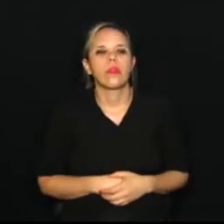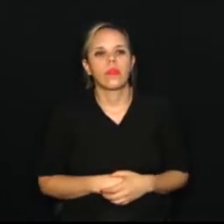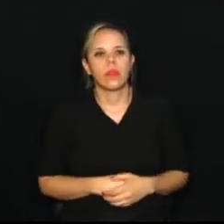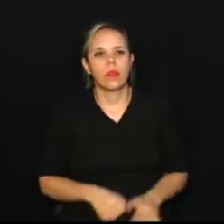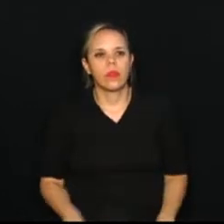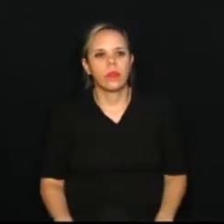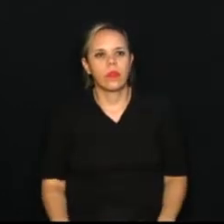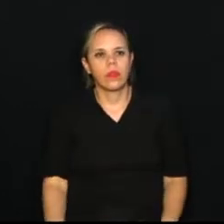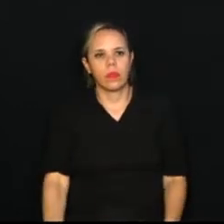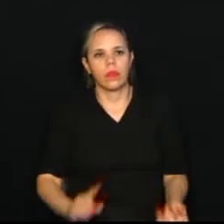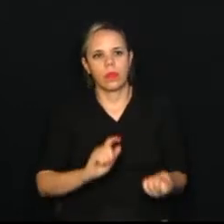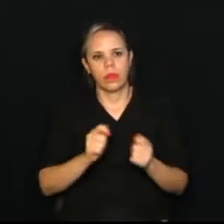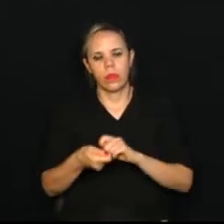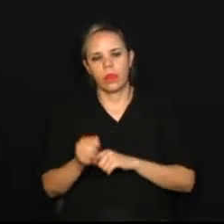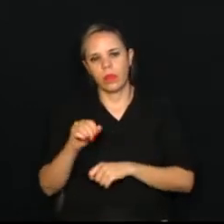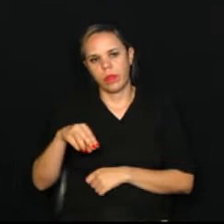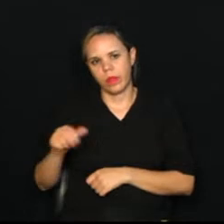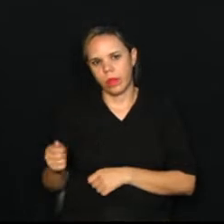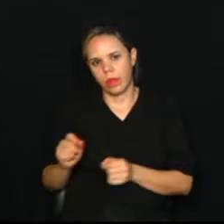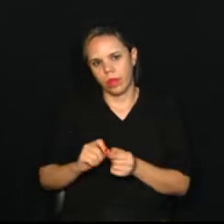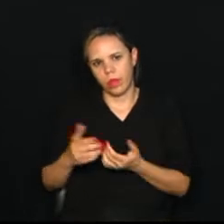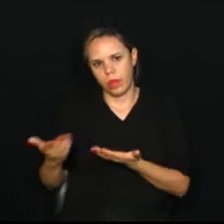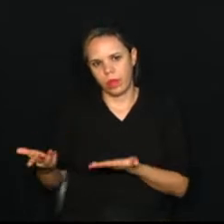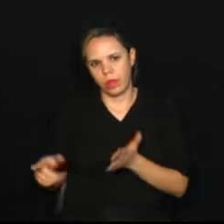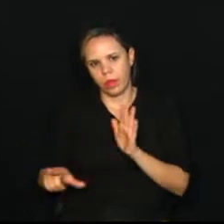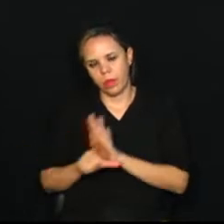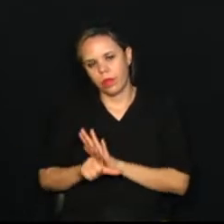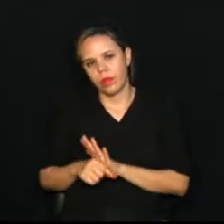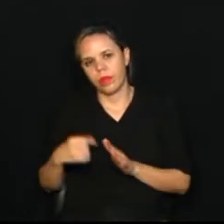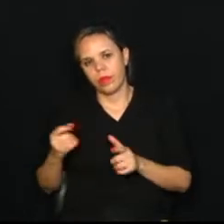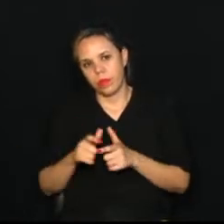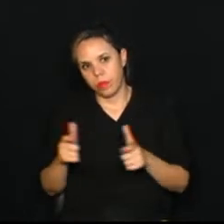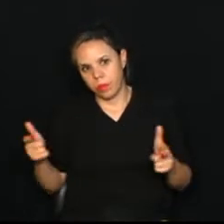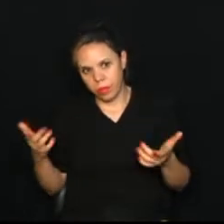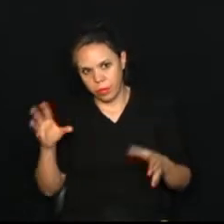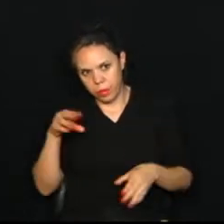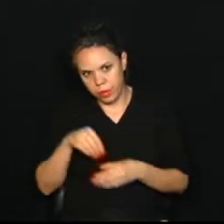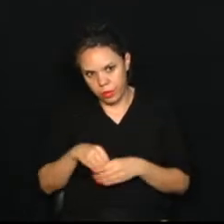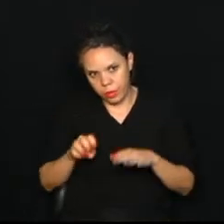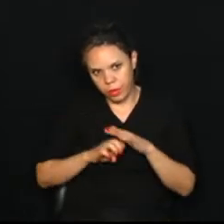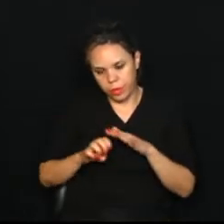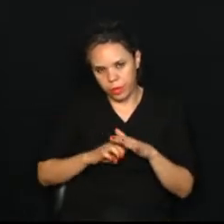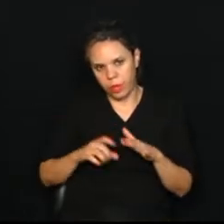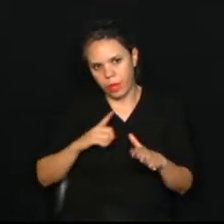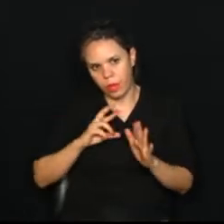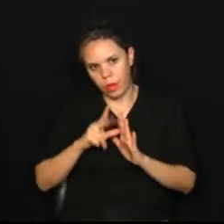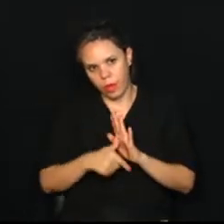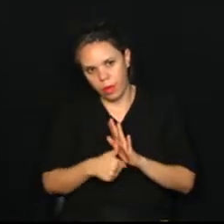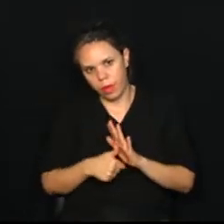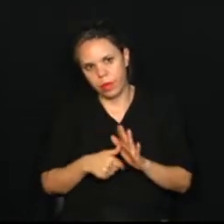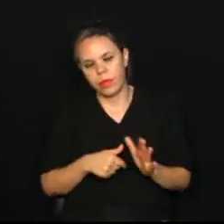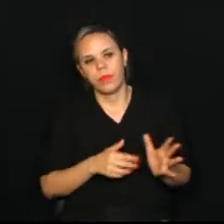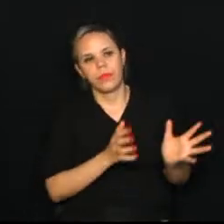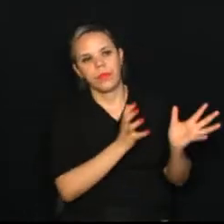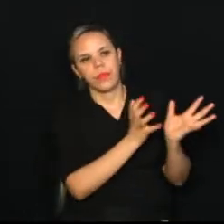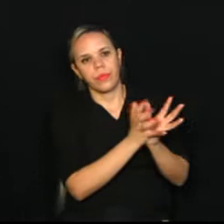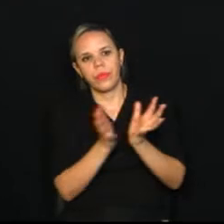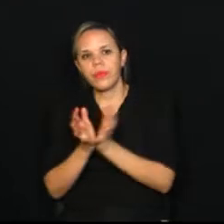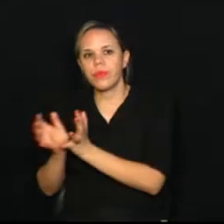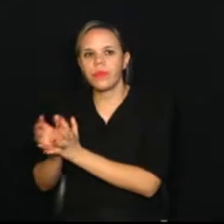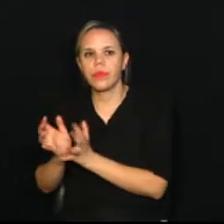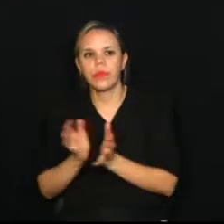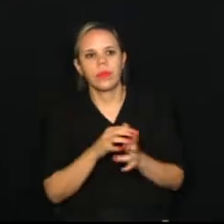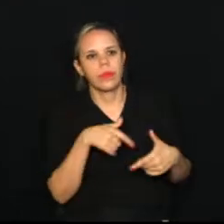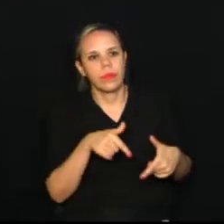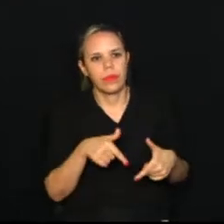A adequação que a IMA está fazendo a essa lei é muito grande. Dentro da empresa nós temos várias comissões trabalhando, vários